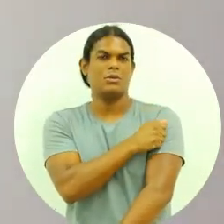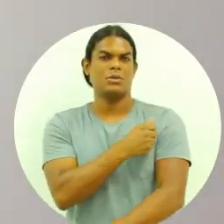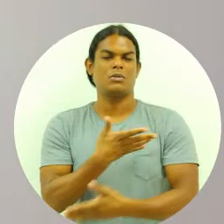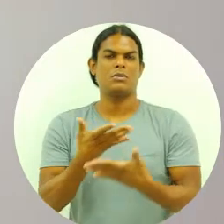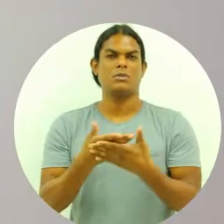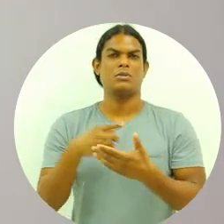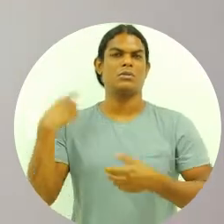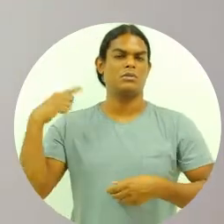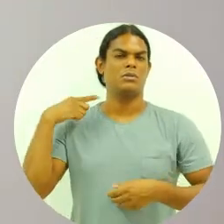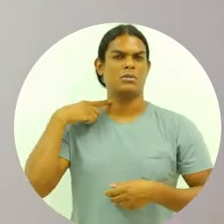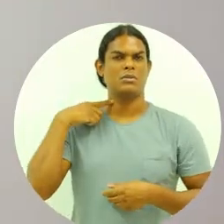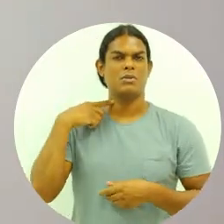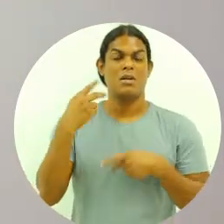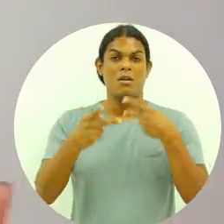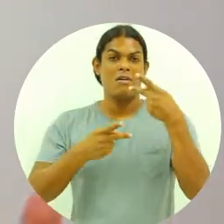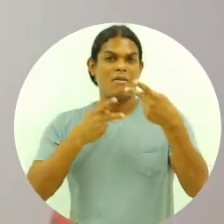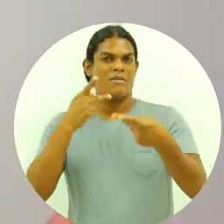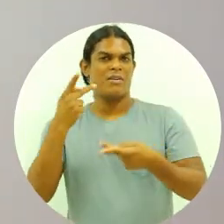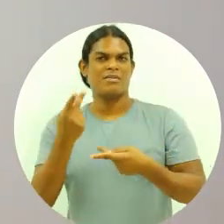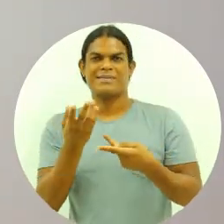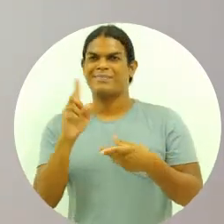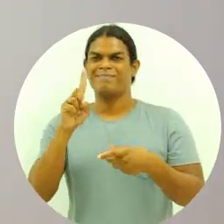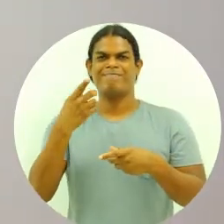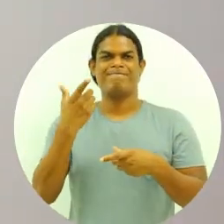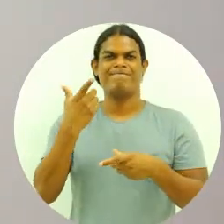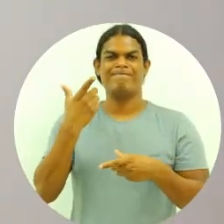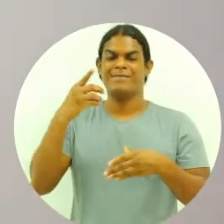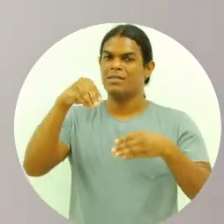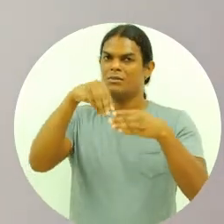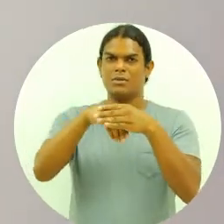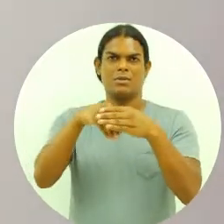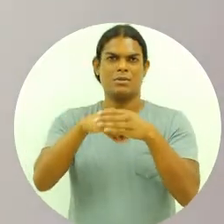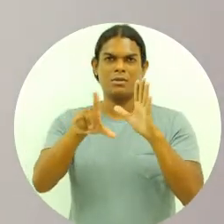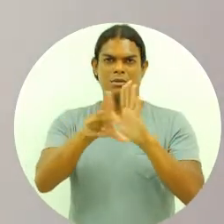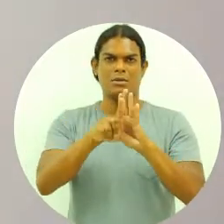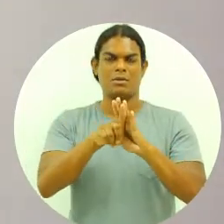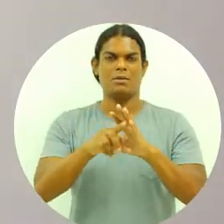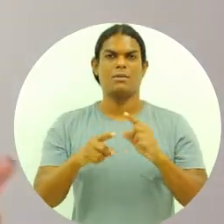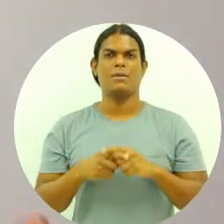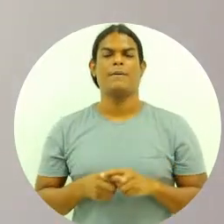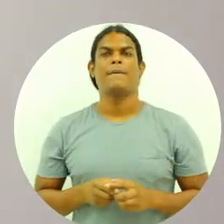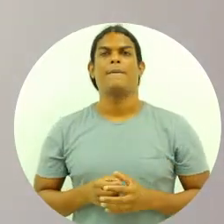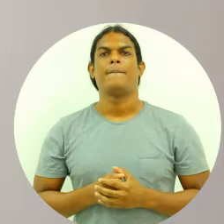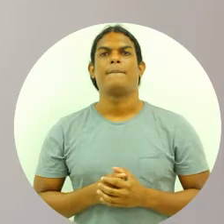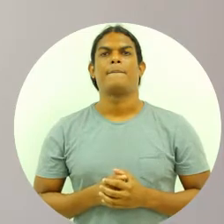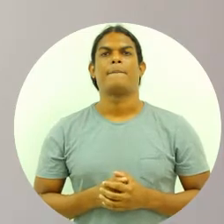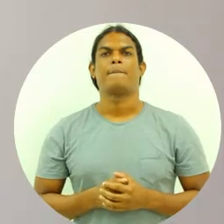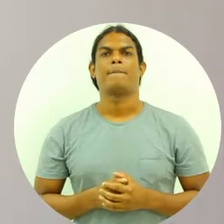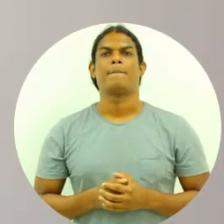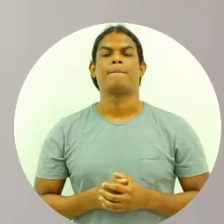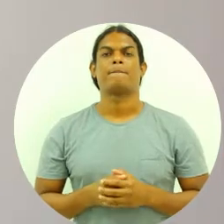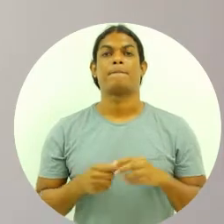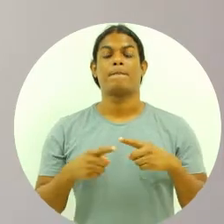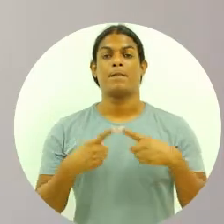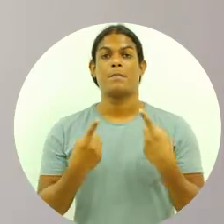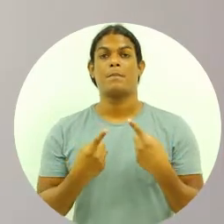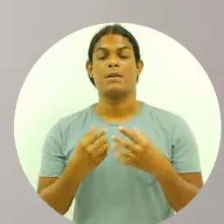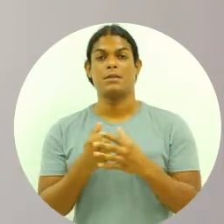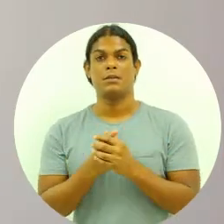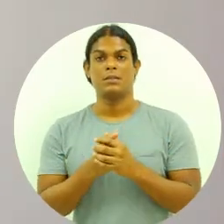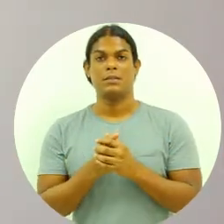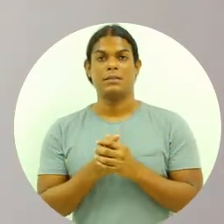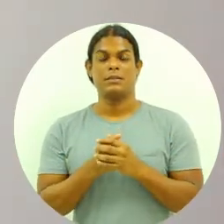na lei, na verdade, vai transmitir segurança jurídica ao administrado, que vai poder fiscalizar a